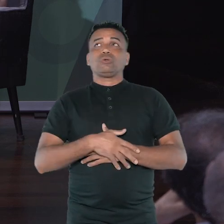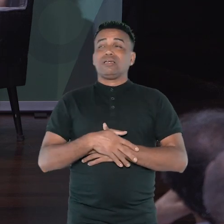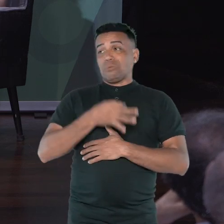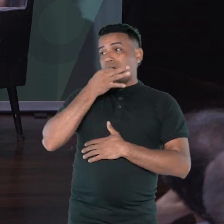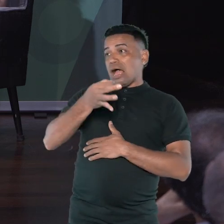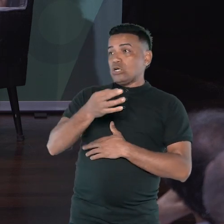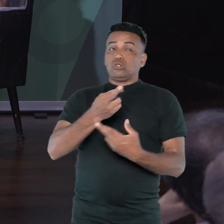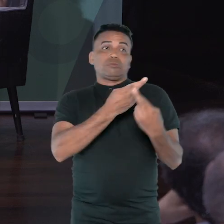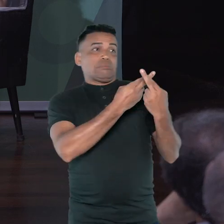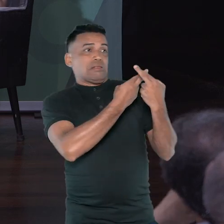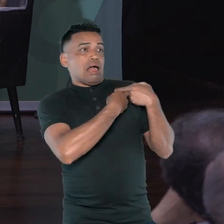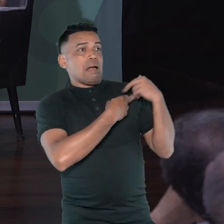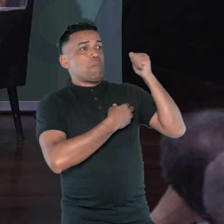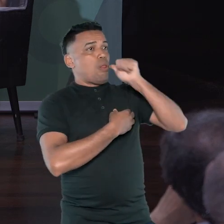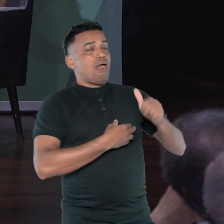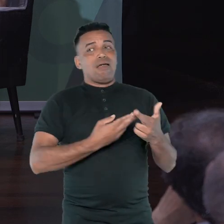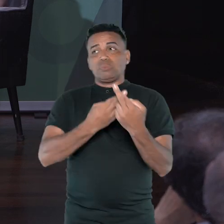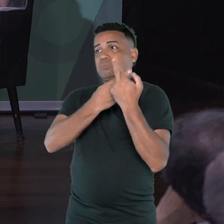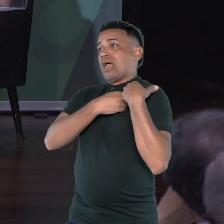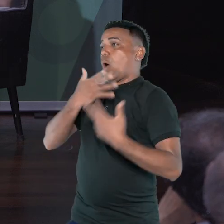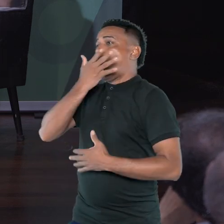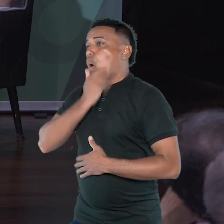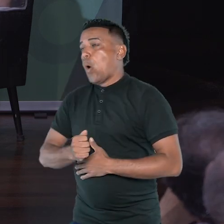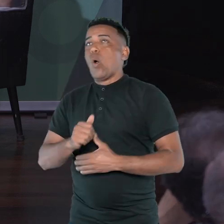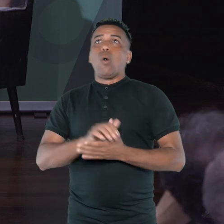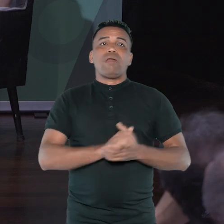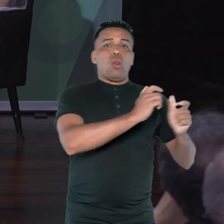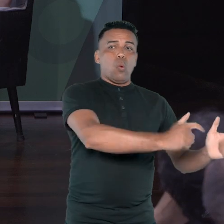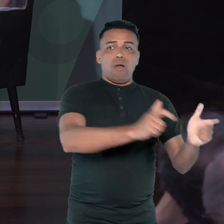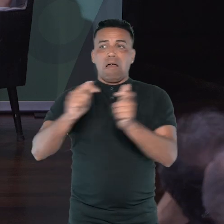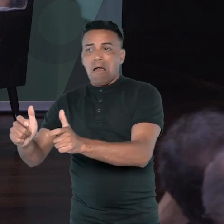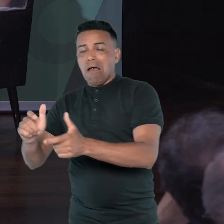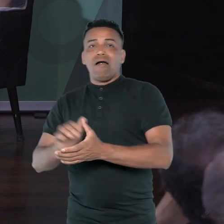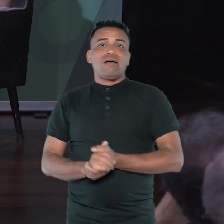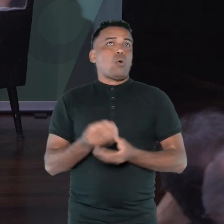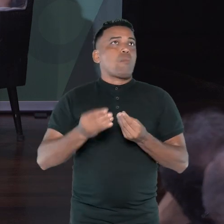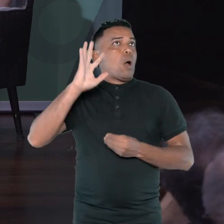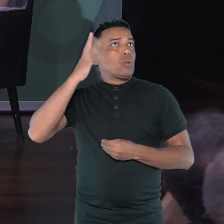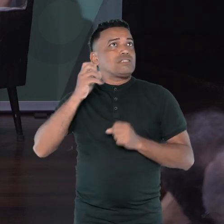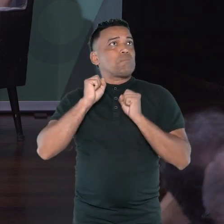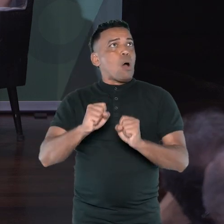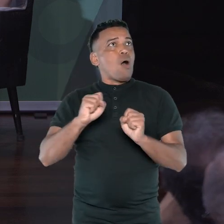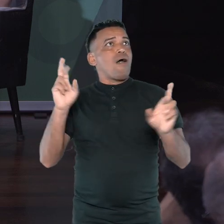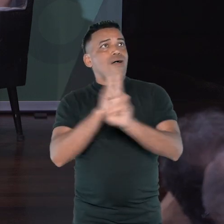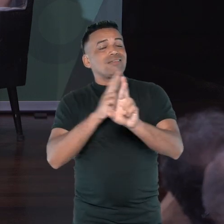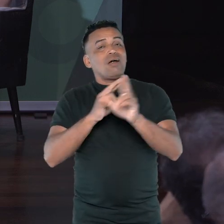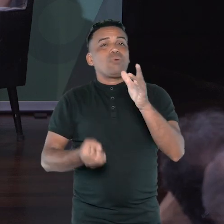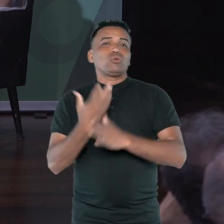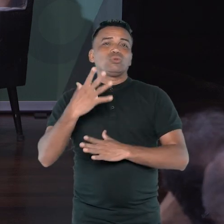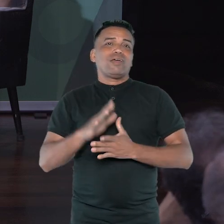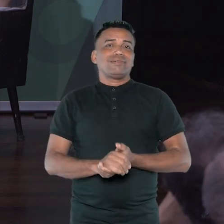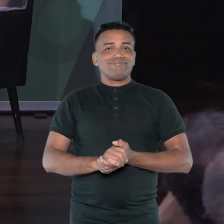papéis, lugares, a gente tenta construir toda uma gramática de como as relações devem se dar, isso é que produz um certo